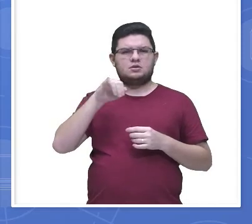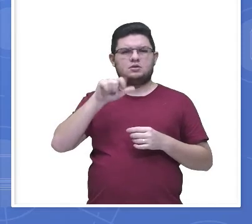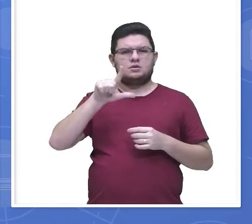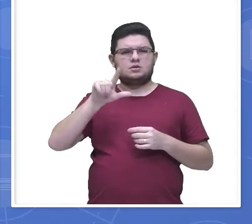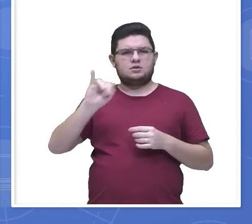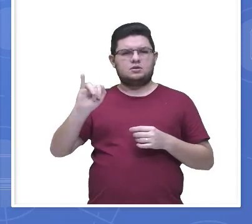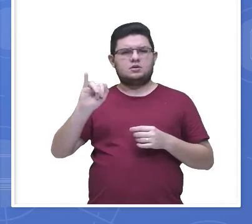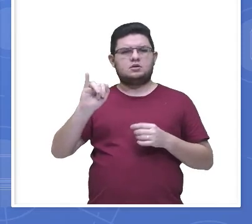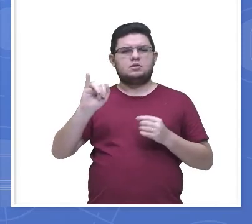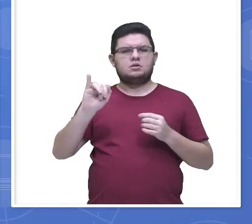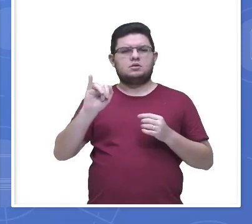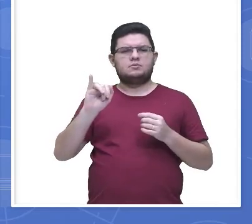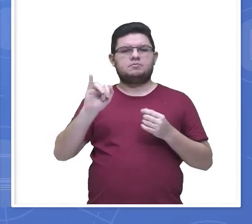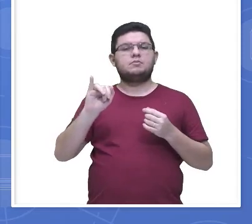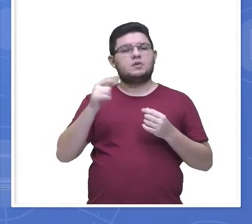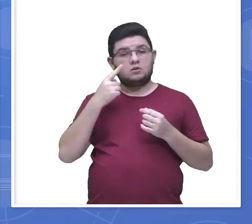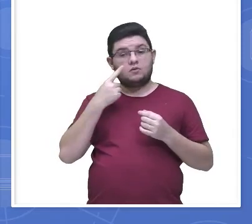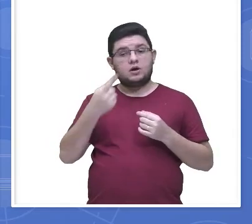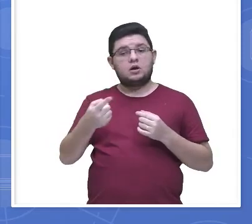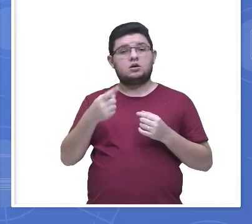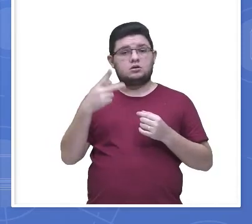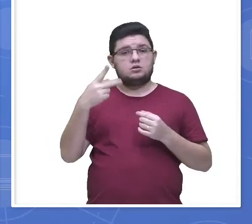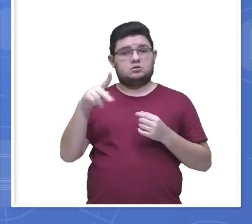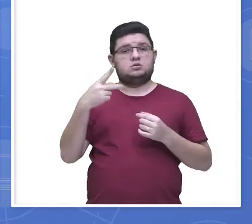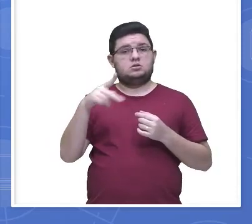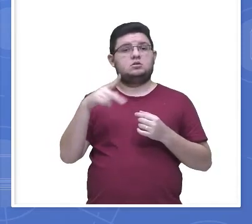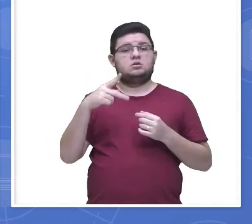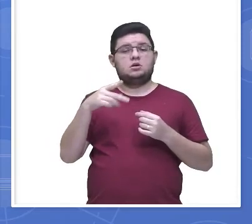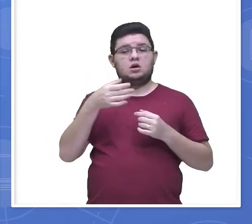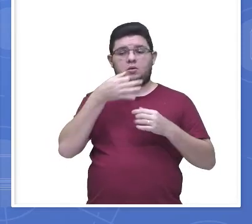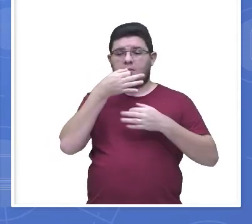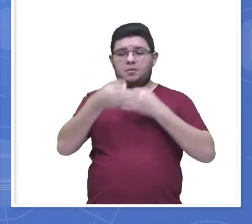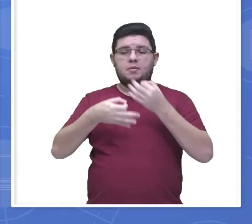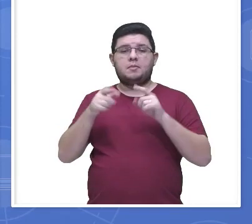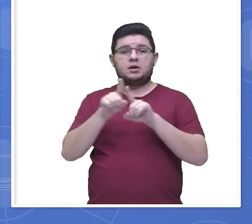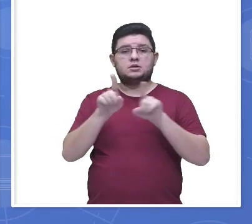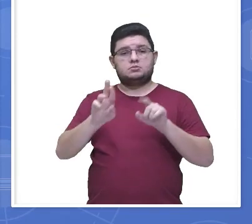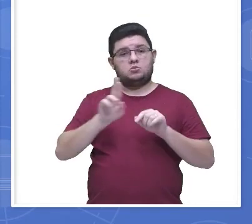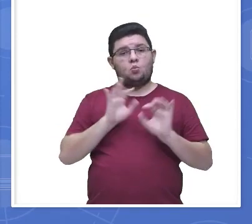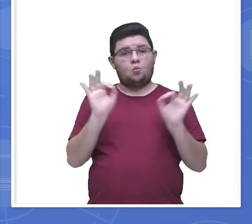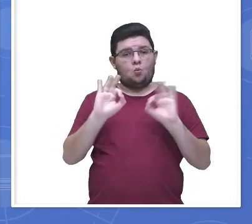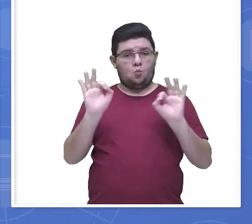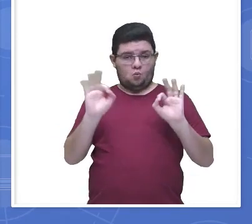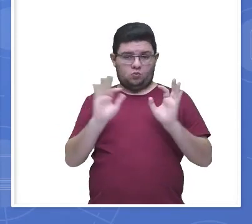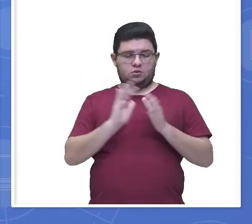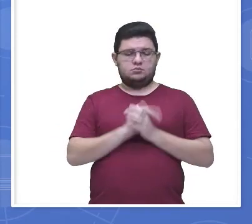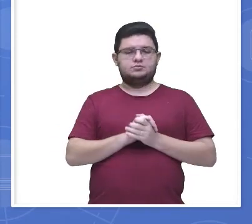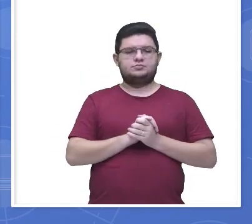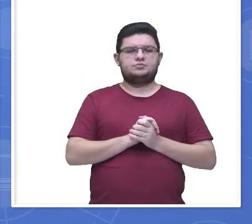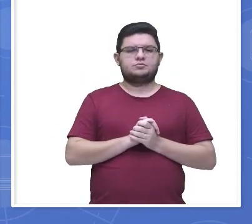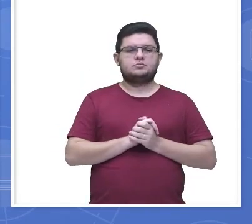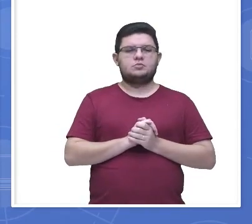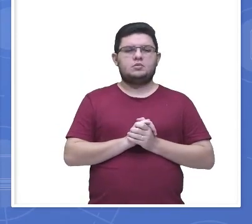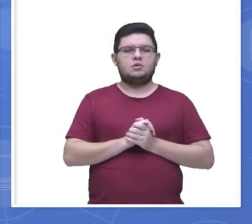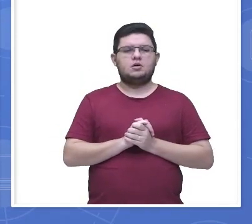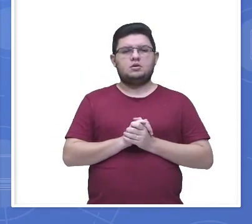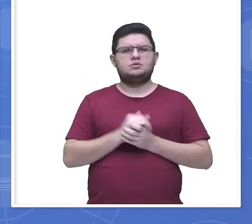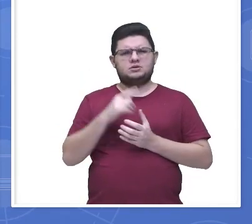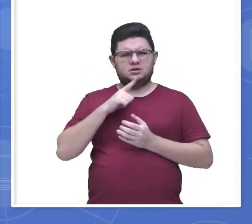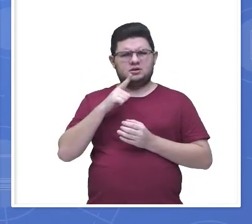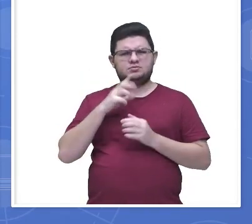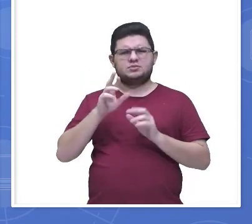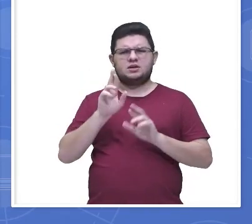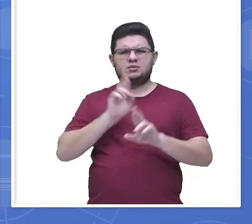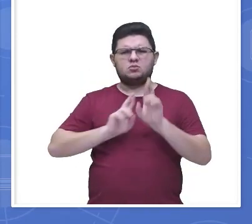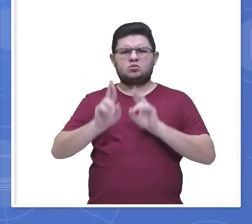alguma coisa. Estou vendo o teu comentário, só não vi a resposta, certo? Que mais? É porque são muitas respostas, né?